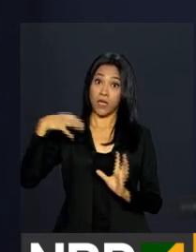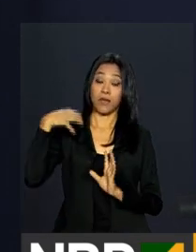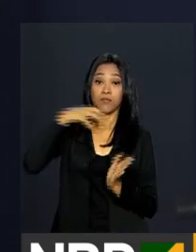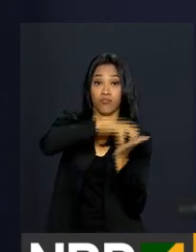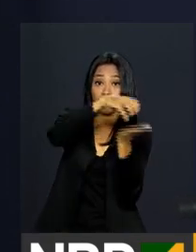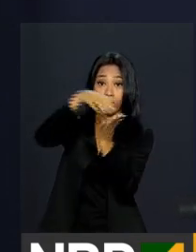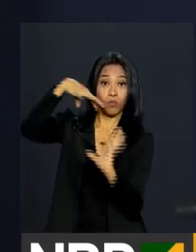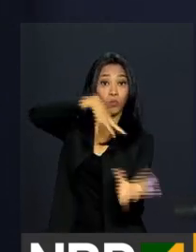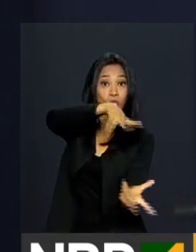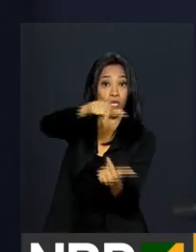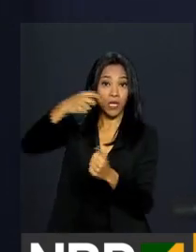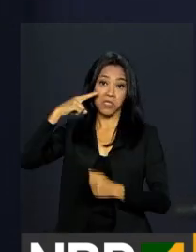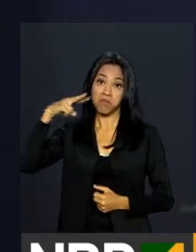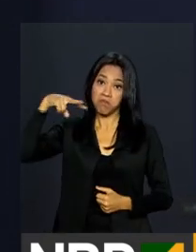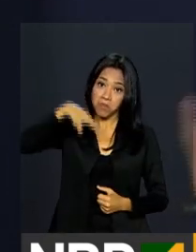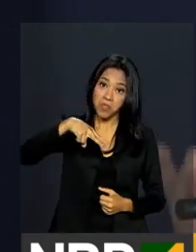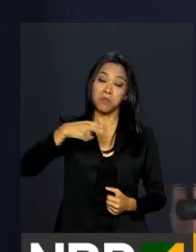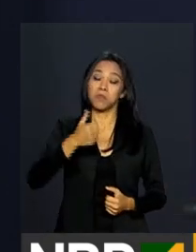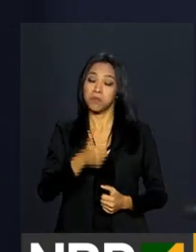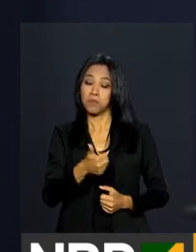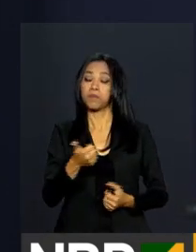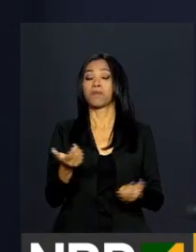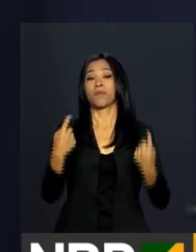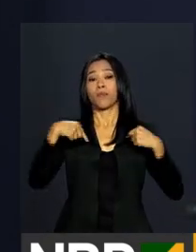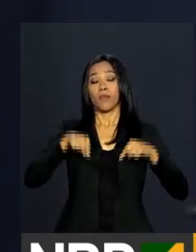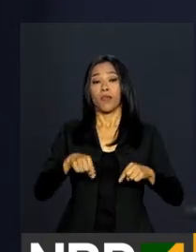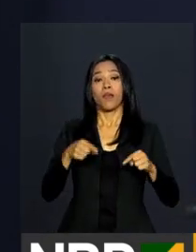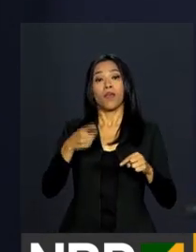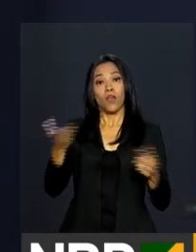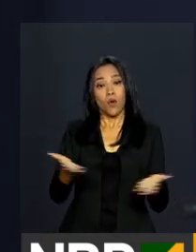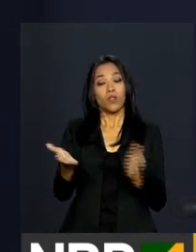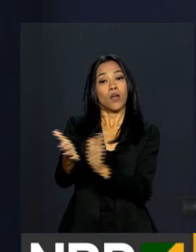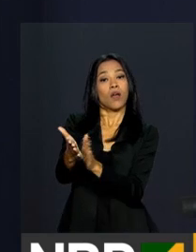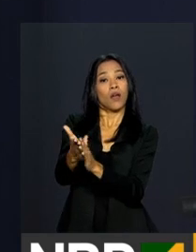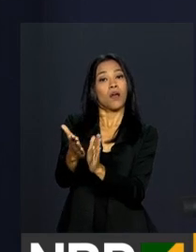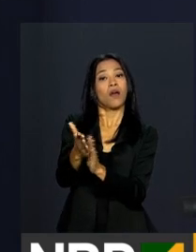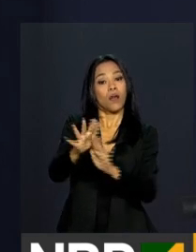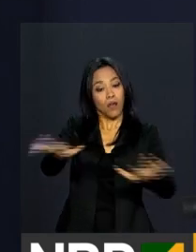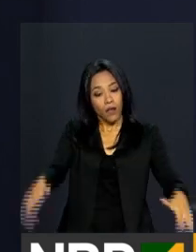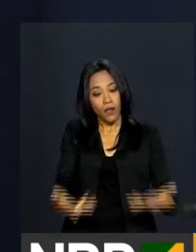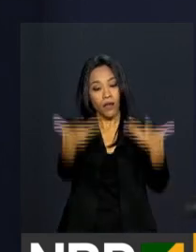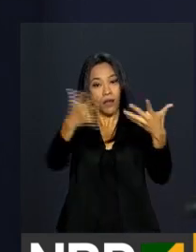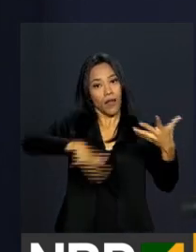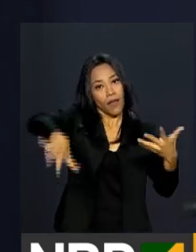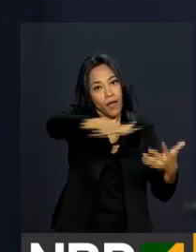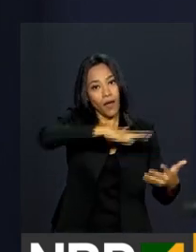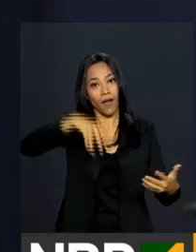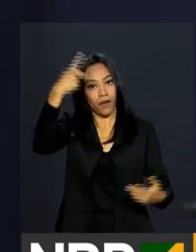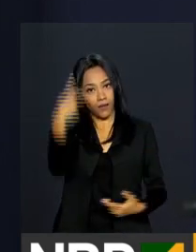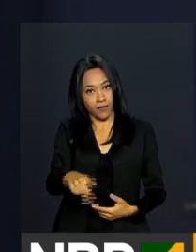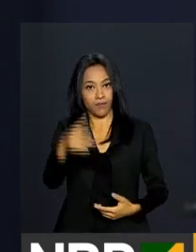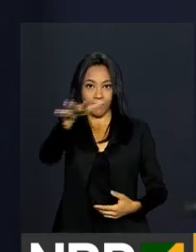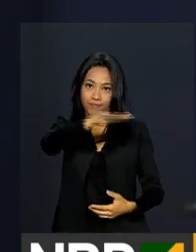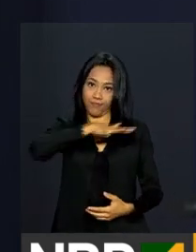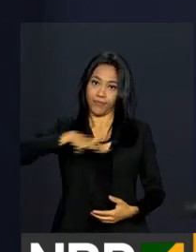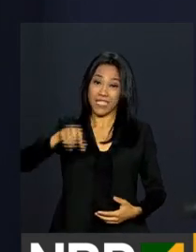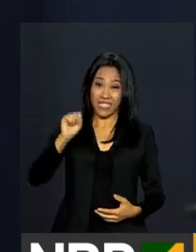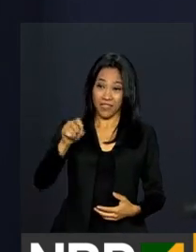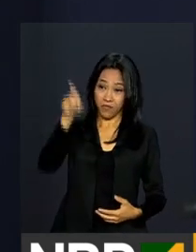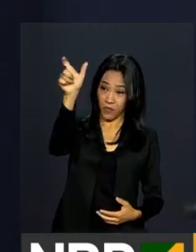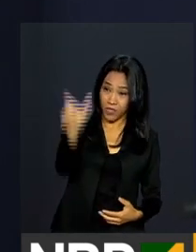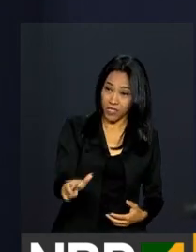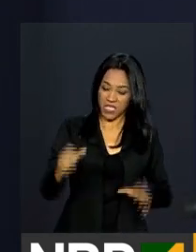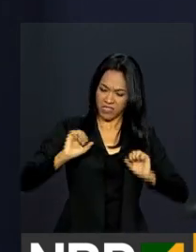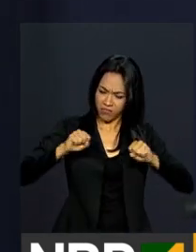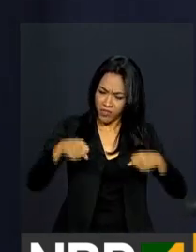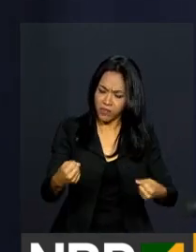isso, volto a dizer, e aqui a minha homenagem especialíssima, se deve ao agronegócio brasileiro. Não fossem os senhores dedicados a isso,